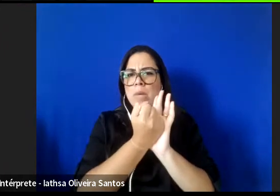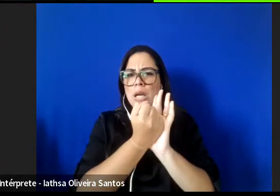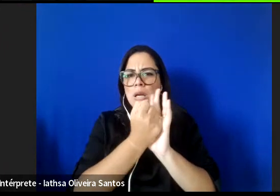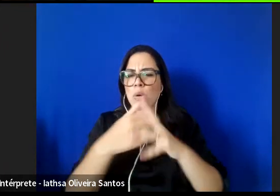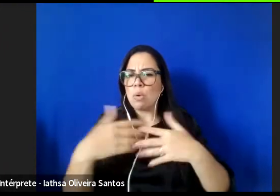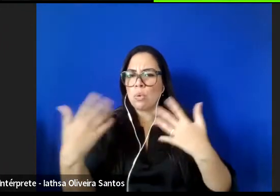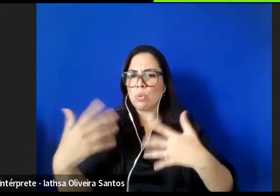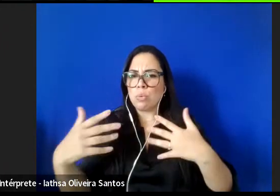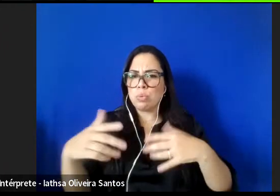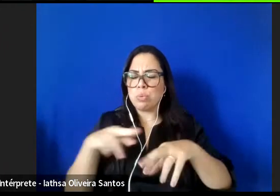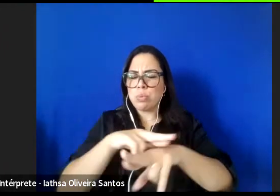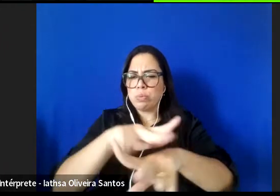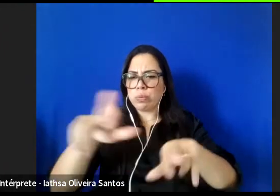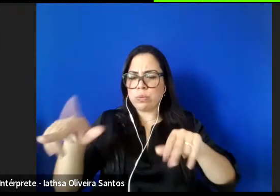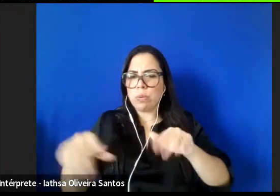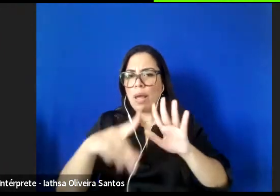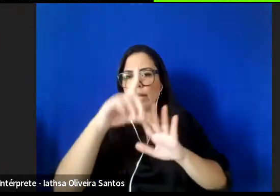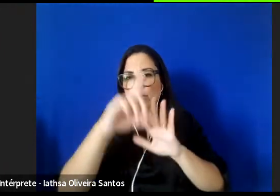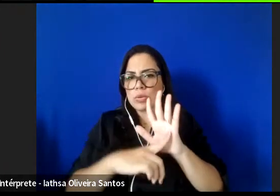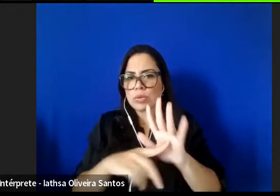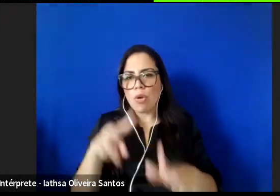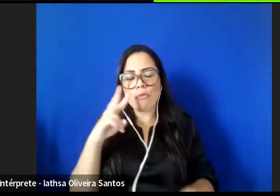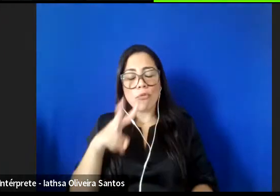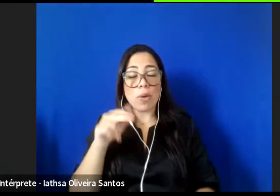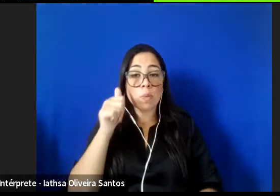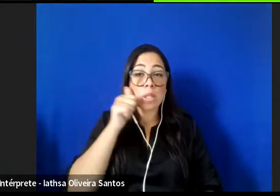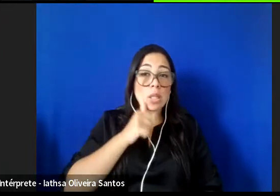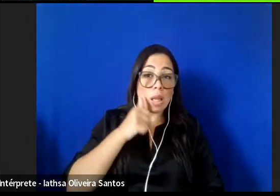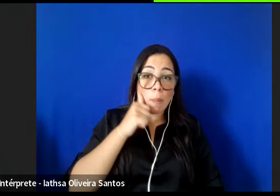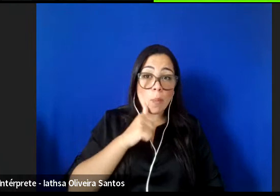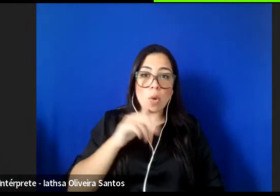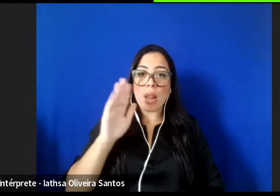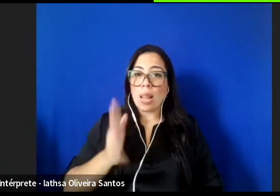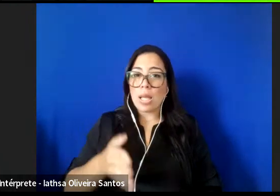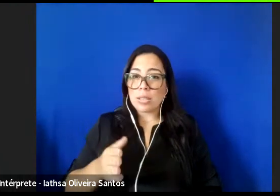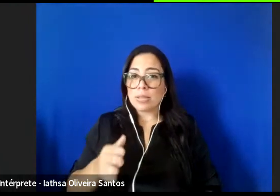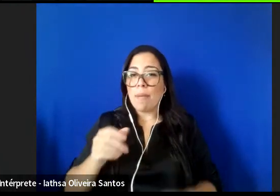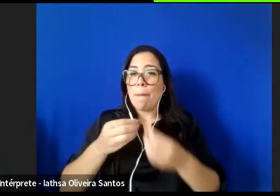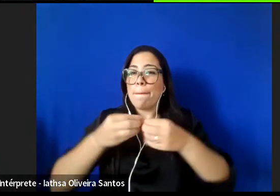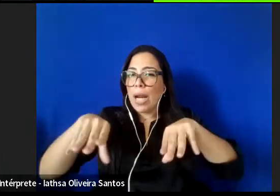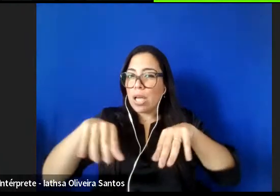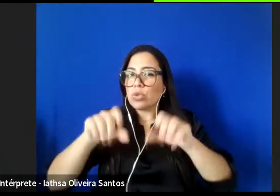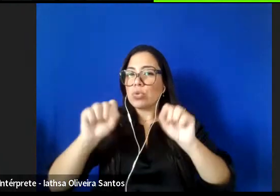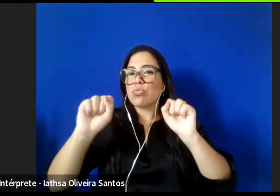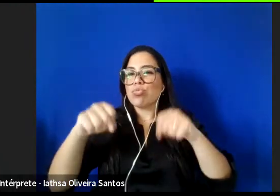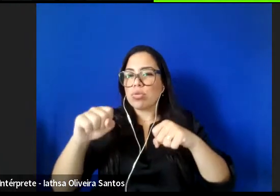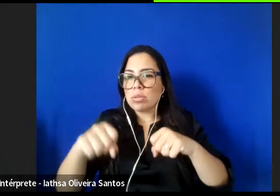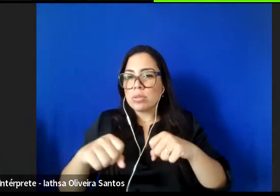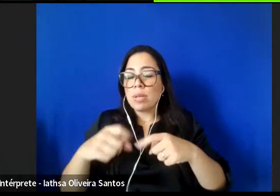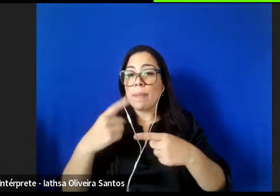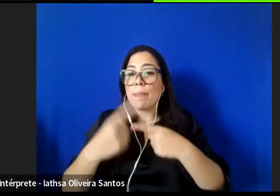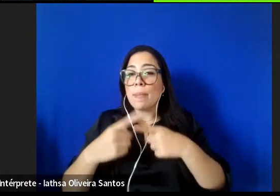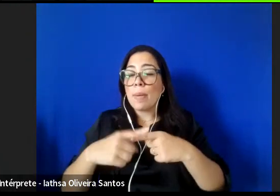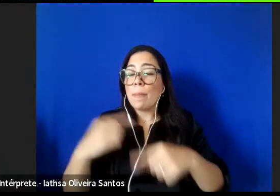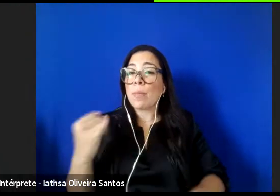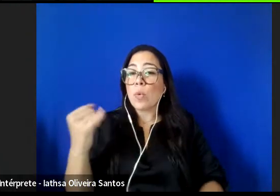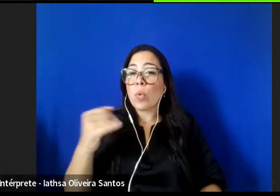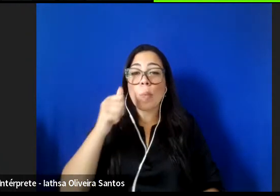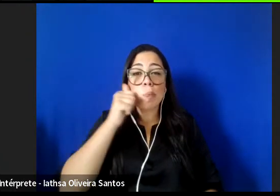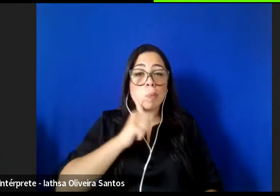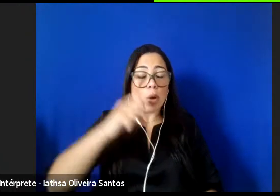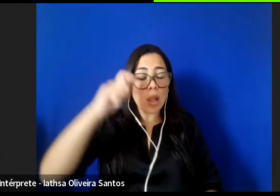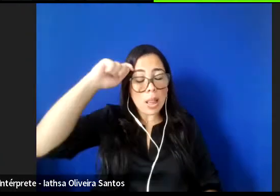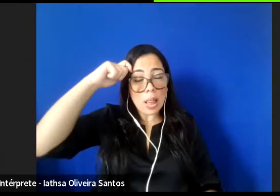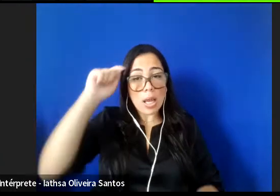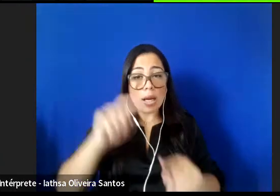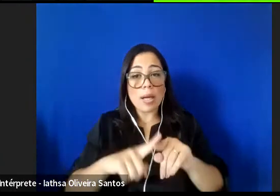áreas do direito, né? Nós vimos a questão da mulher que foi duramente prejudicada, principalmente a mulher negra, mas também as